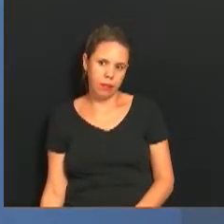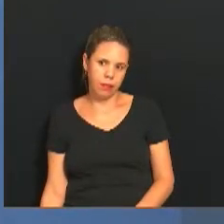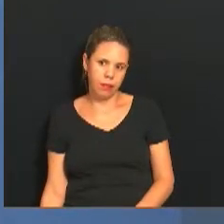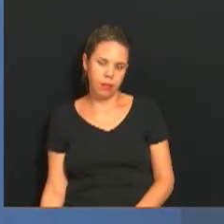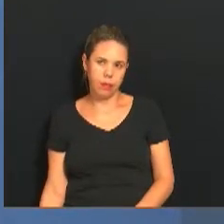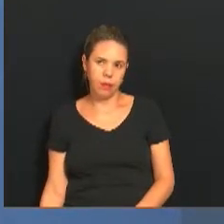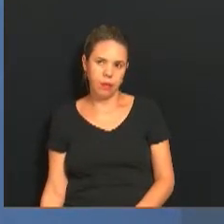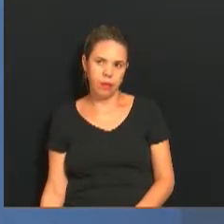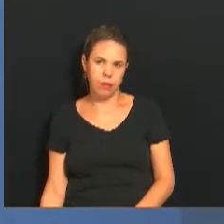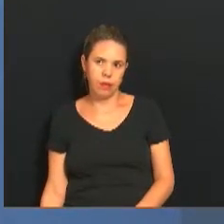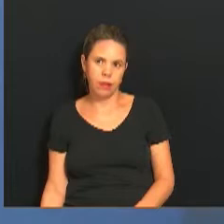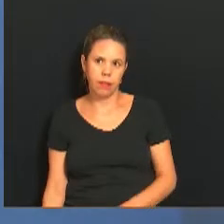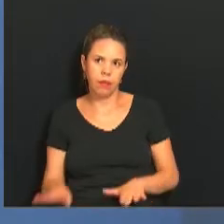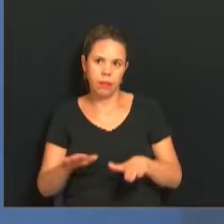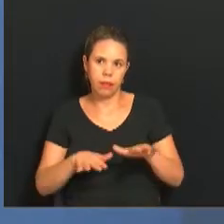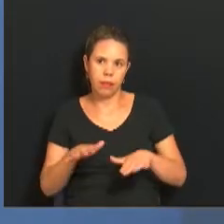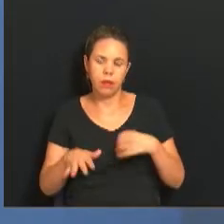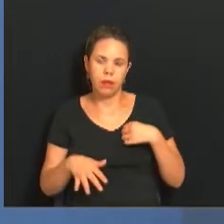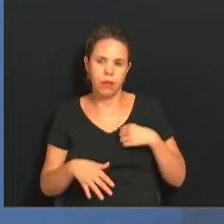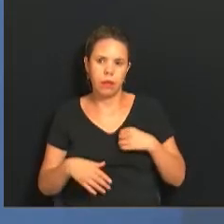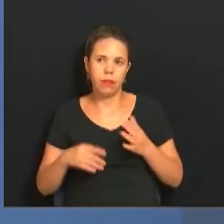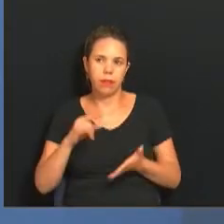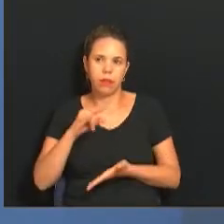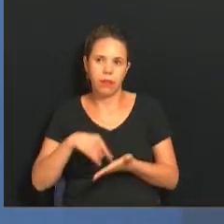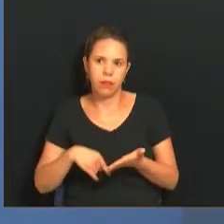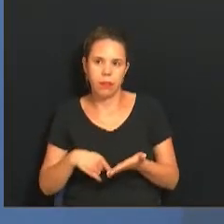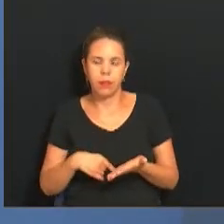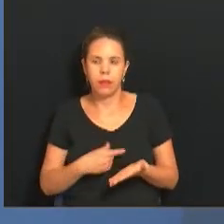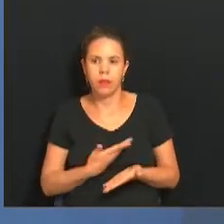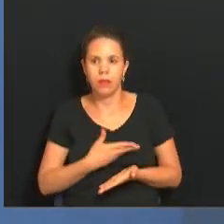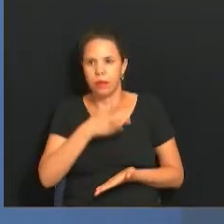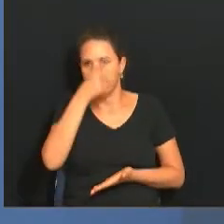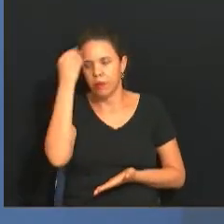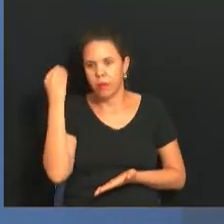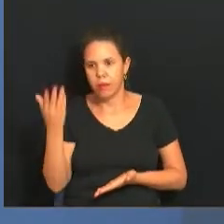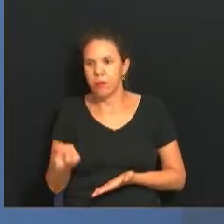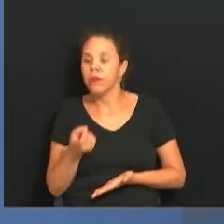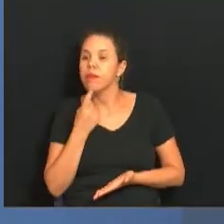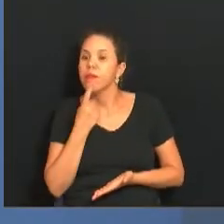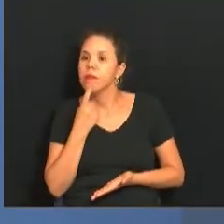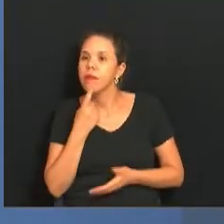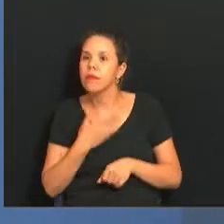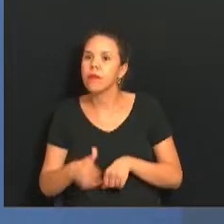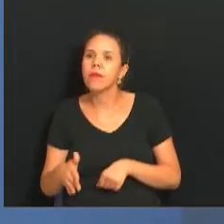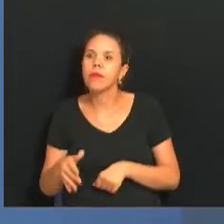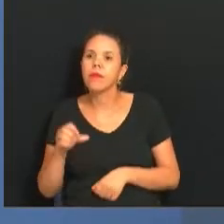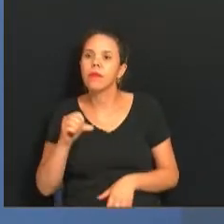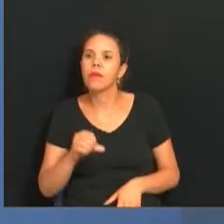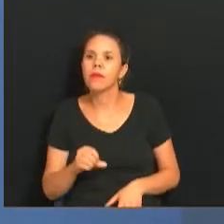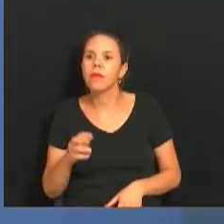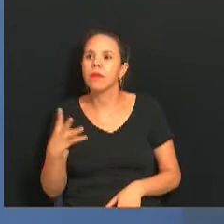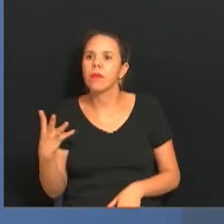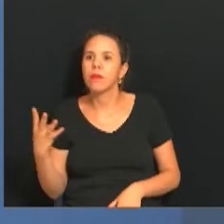vacina.campinas.sp.gov.br e, de acordo com o último boletim emitido pela Prefeitura, Campinas aplicou